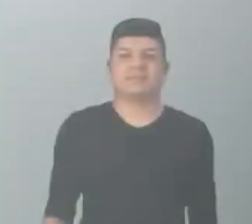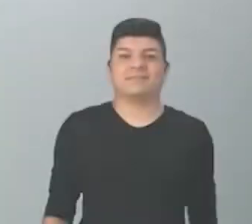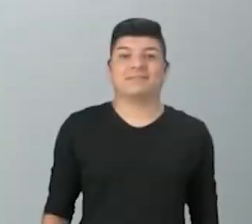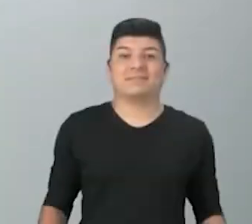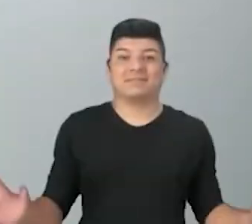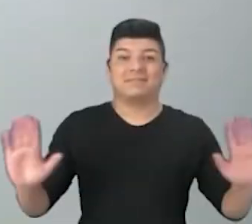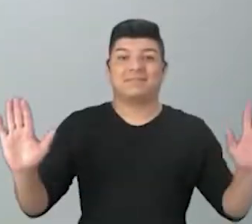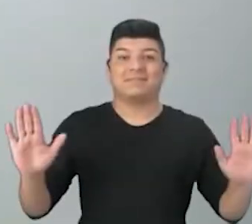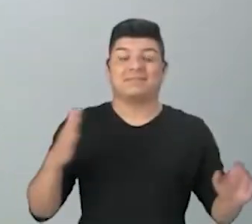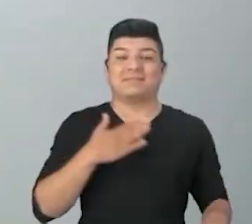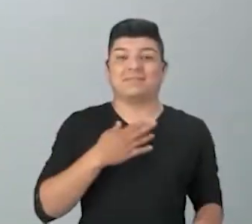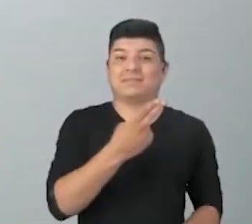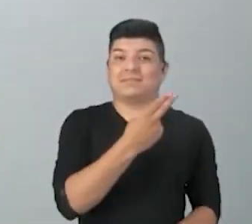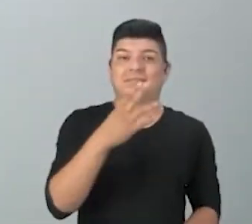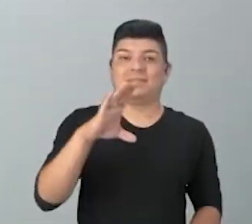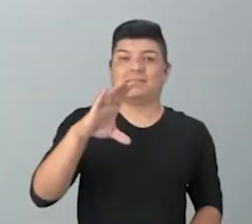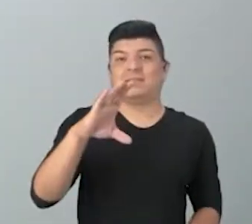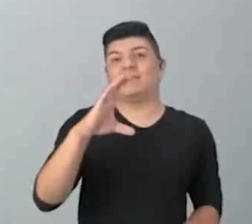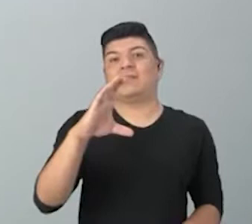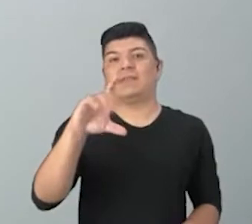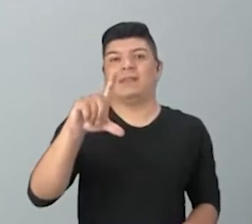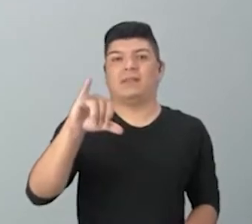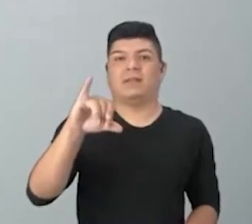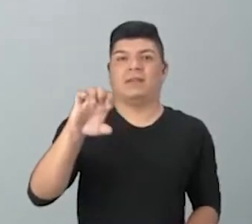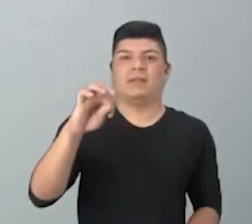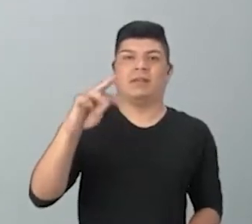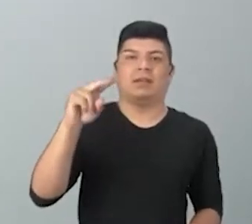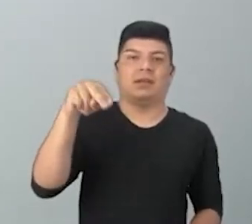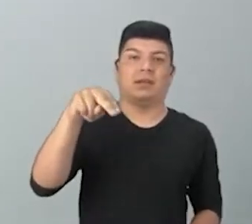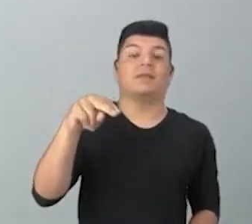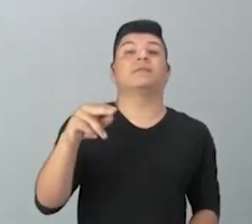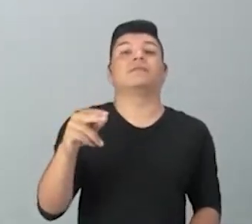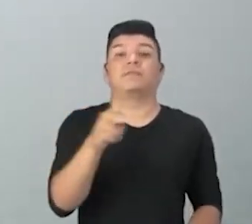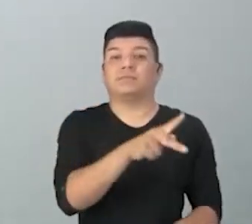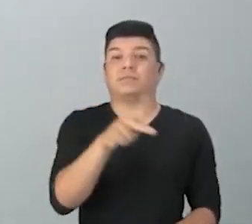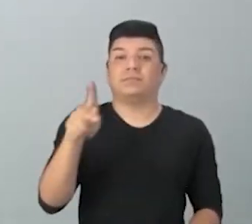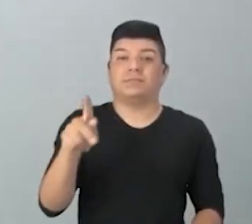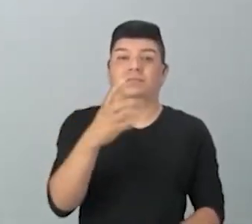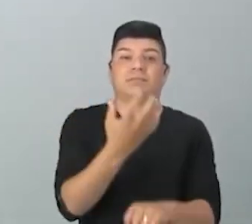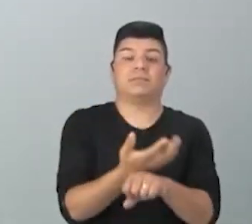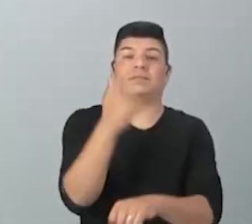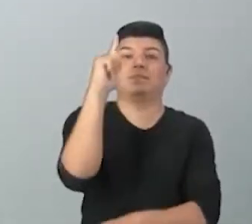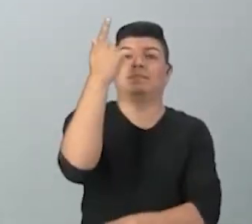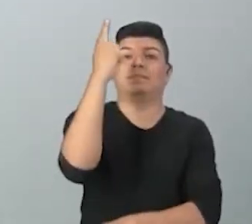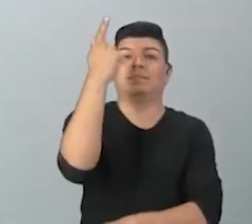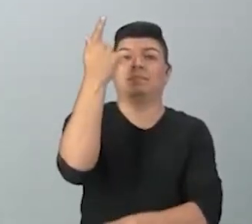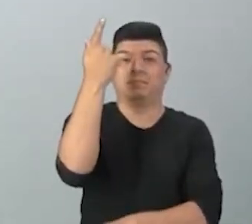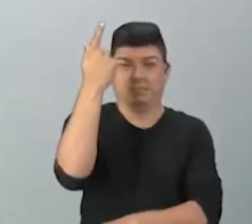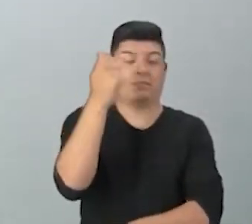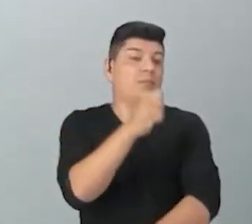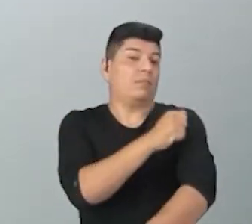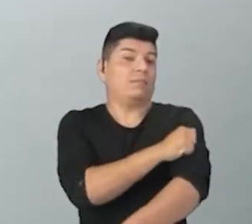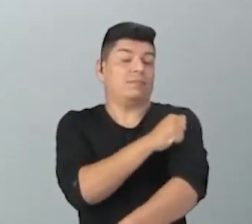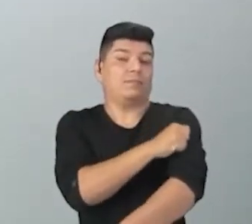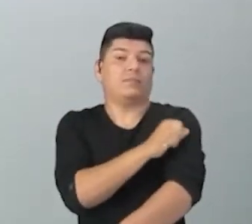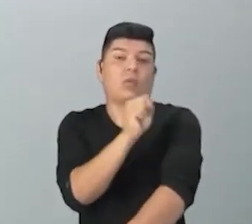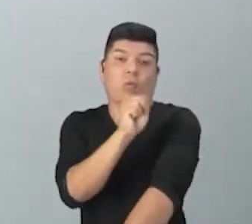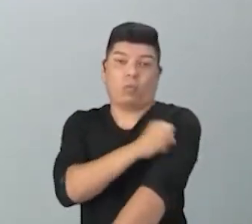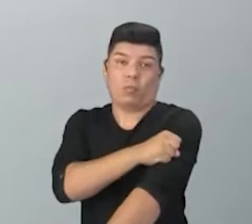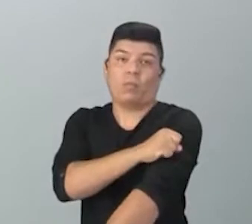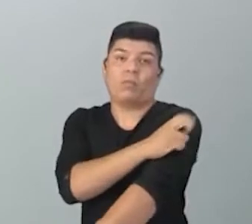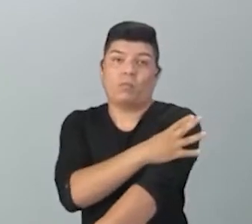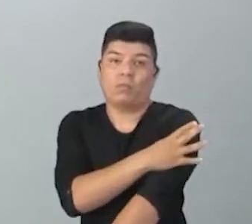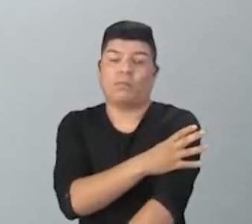o Olá meu nome é cleilton Amaral professor de geografia e o nosso estudo é voltado para alunos do